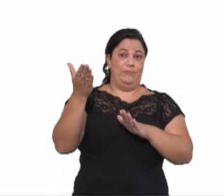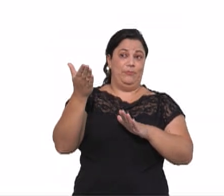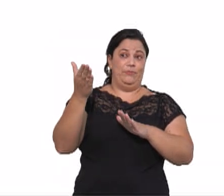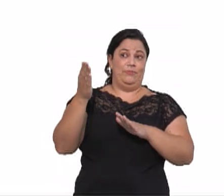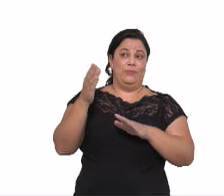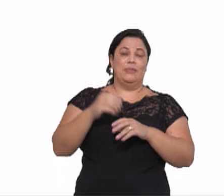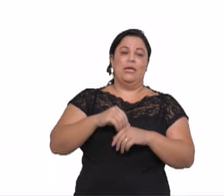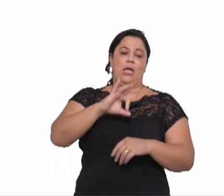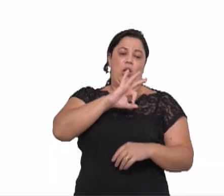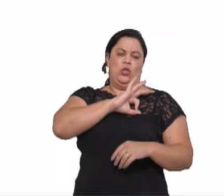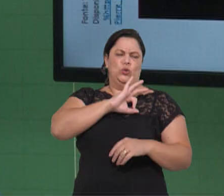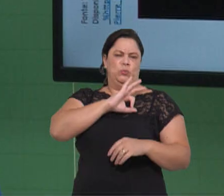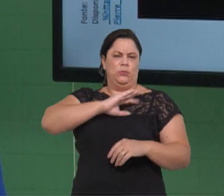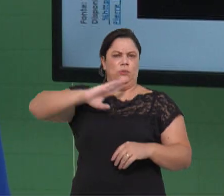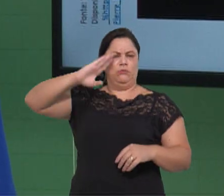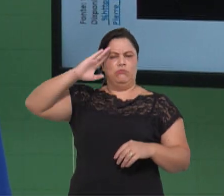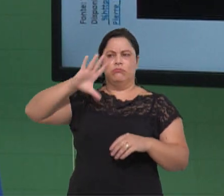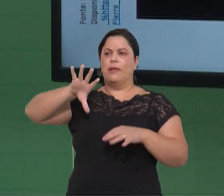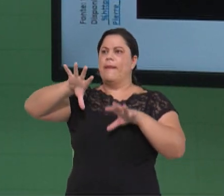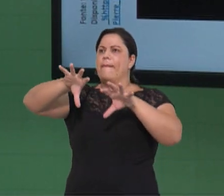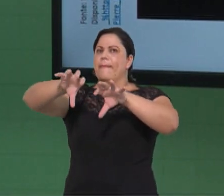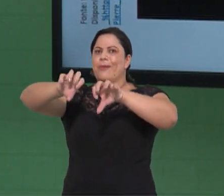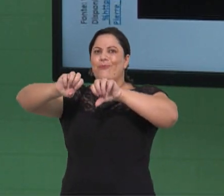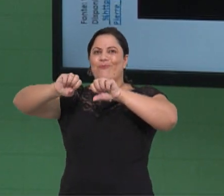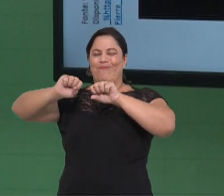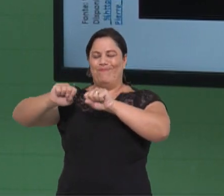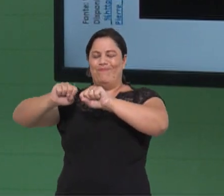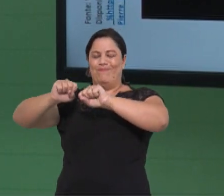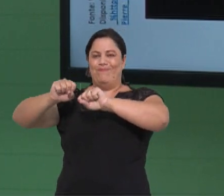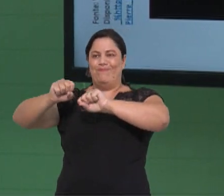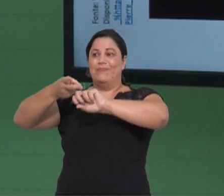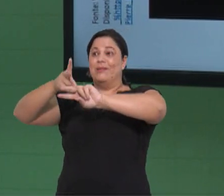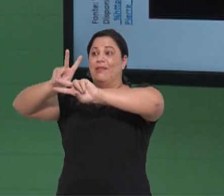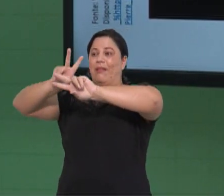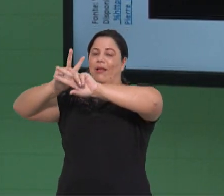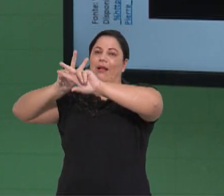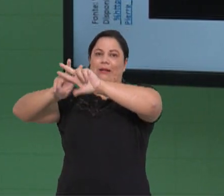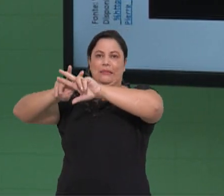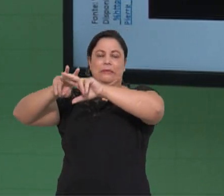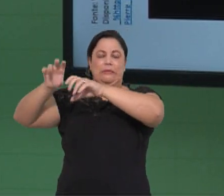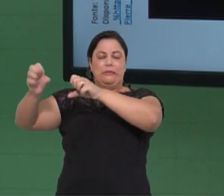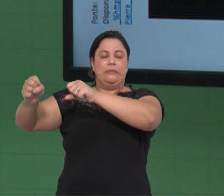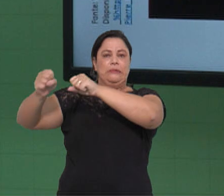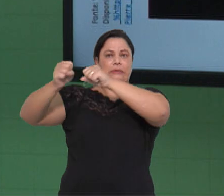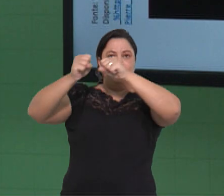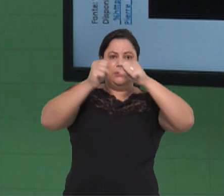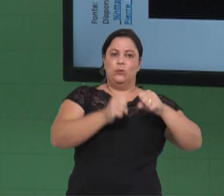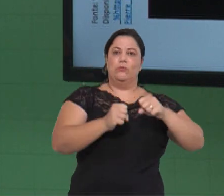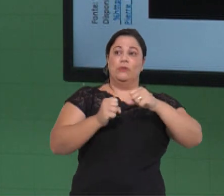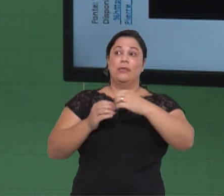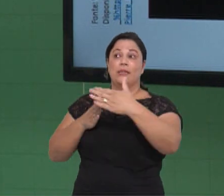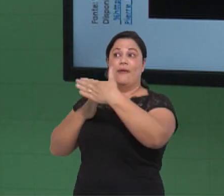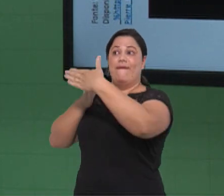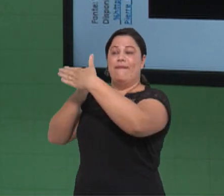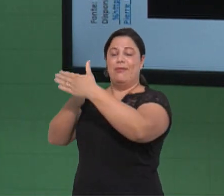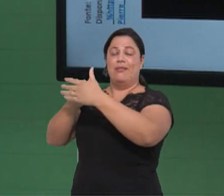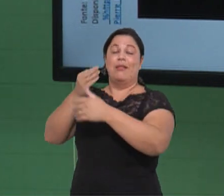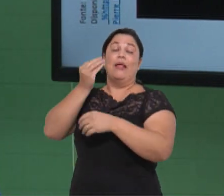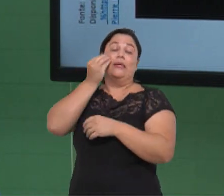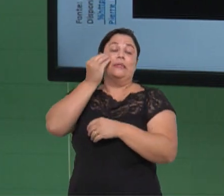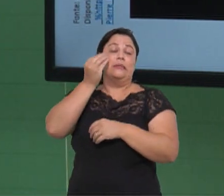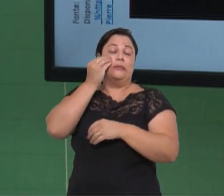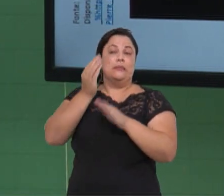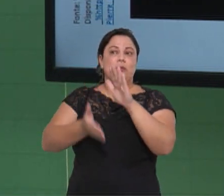absolutistas, não pense que eles não vão tentar restabelecer o absolutismo na França. A guerra vai começar e quem vai